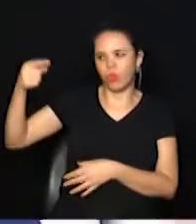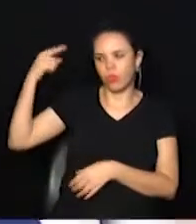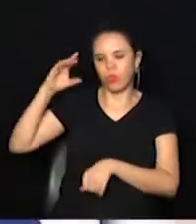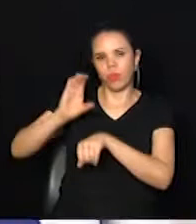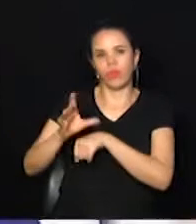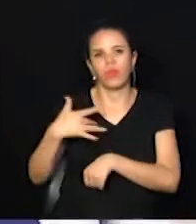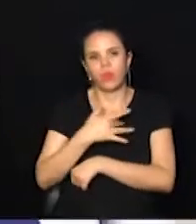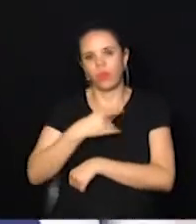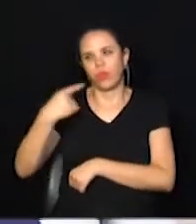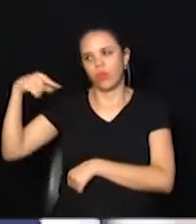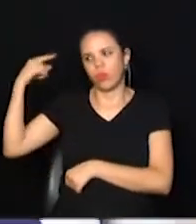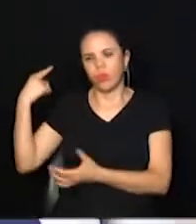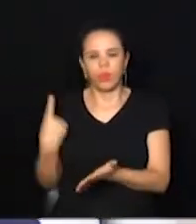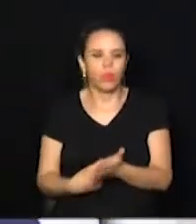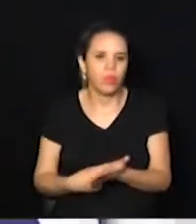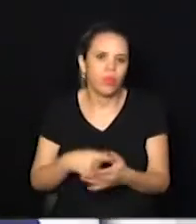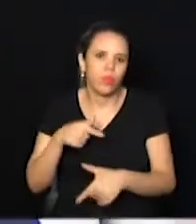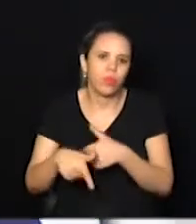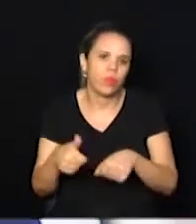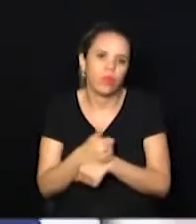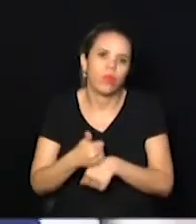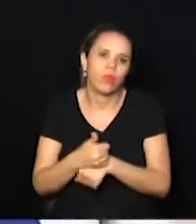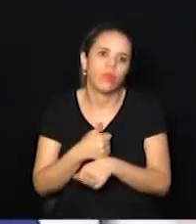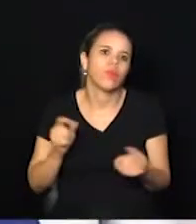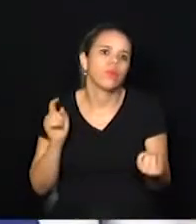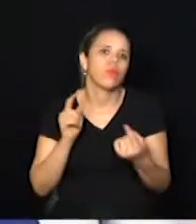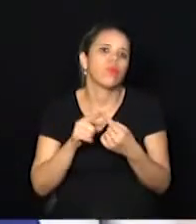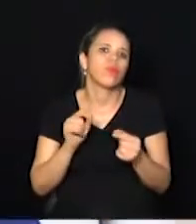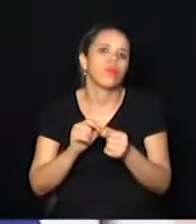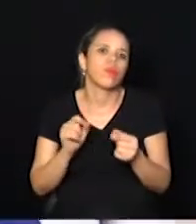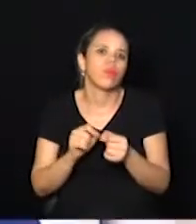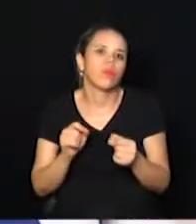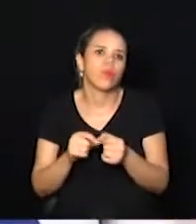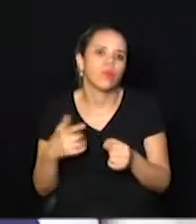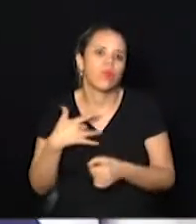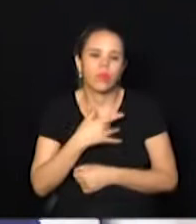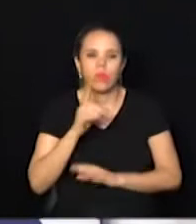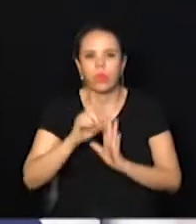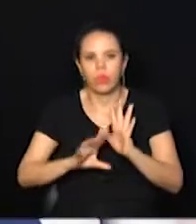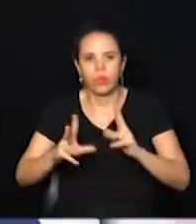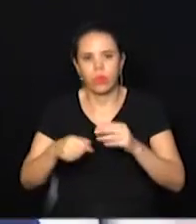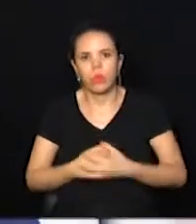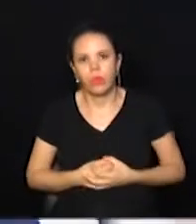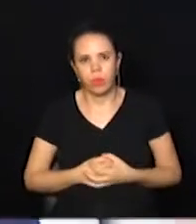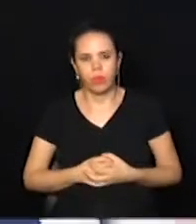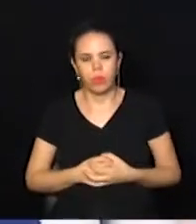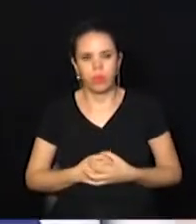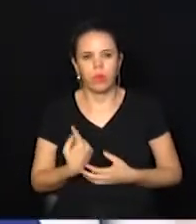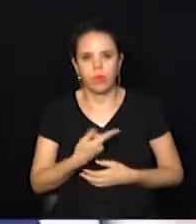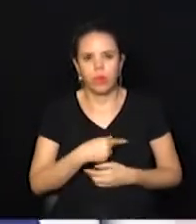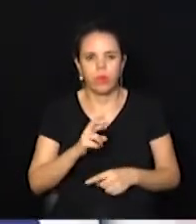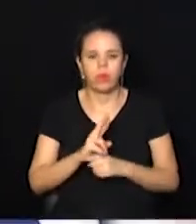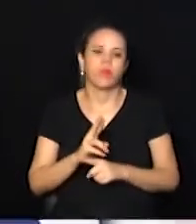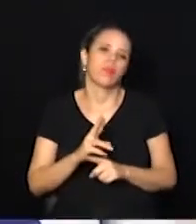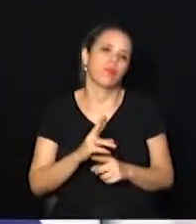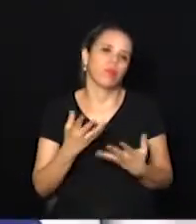da saúde, se comprometia com essa missão de fazer da saúde um direito de todos, a gente se referenciava